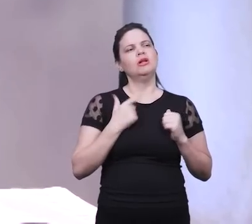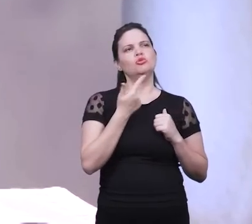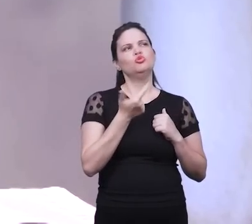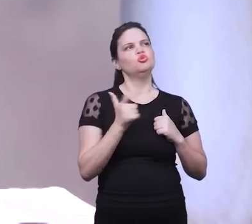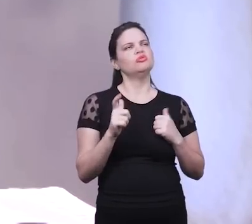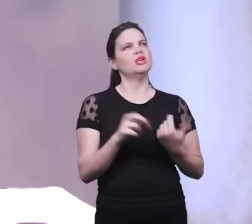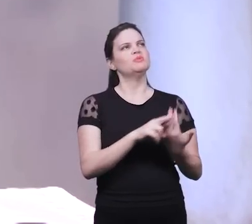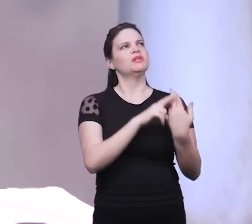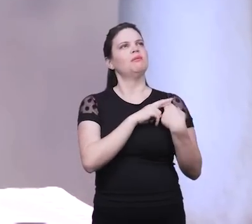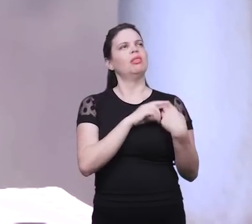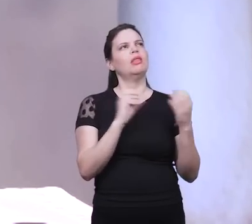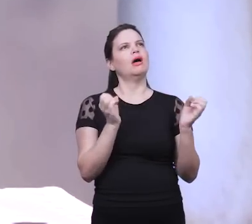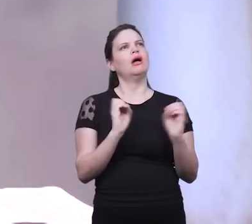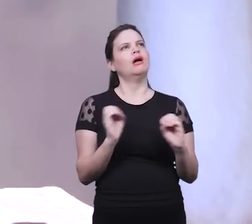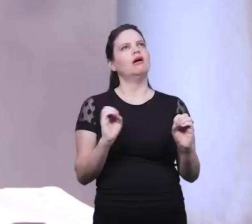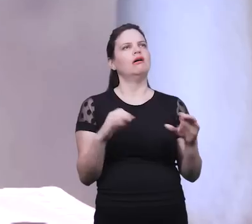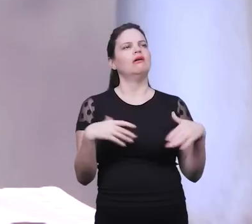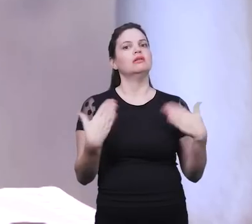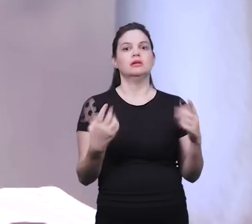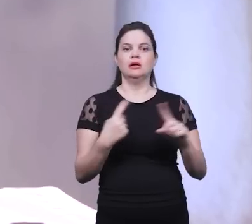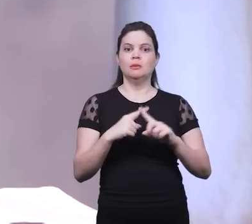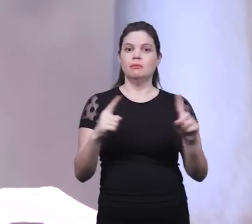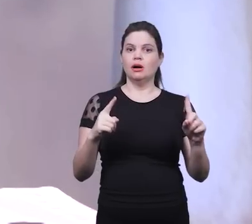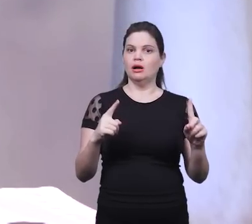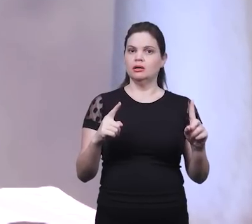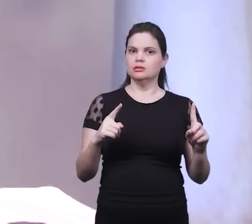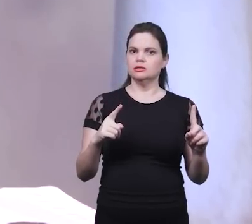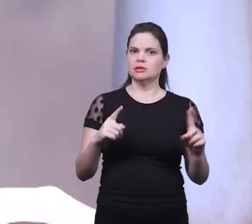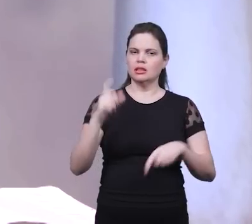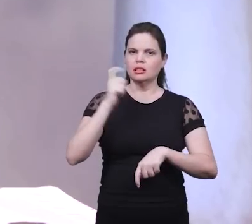de Jesus é o chamado para uma bênção na sua vida.